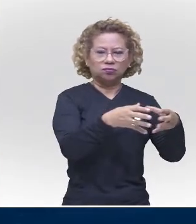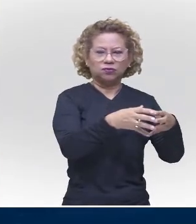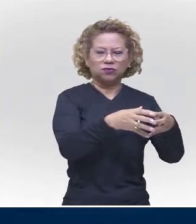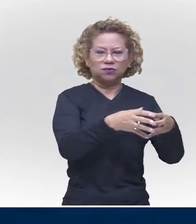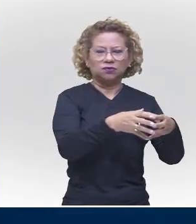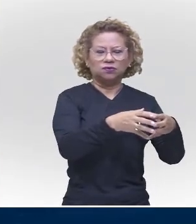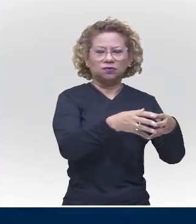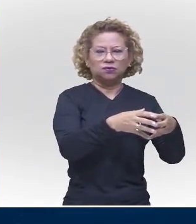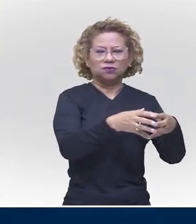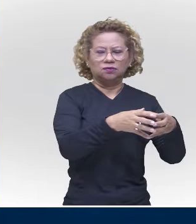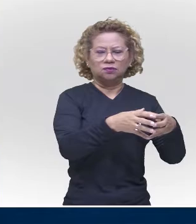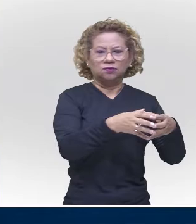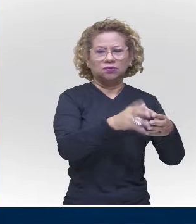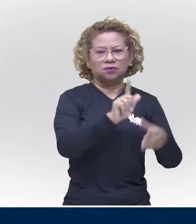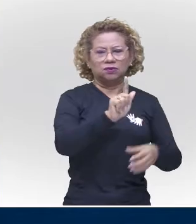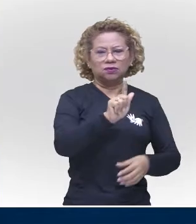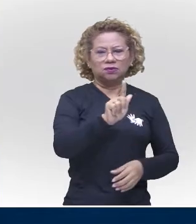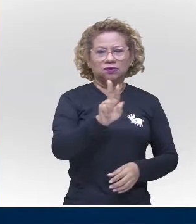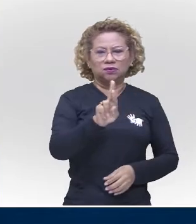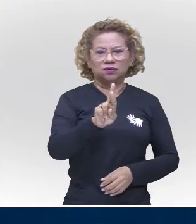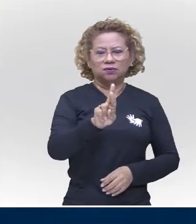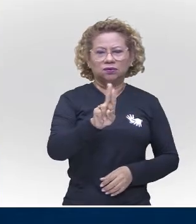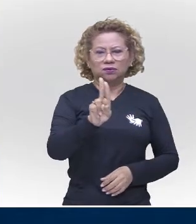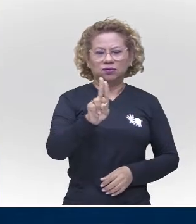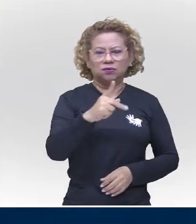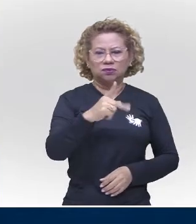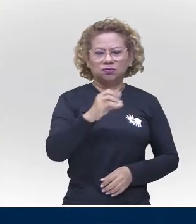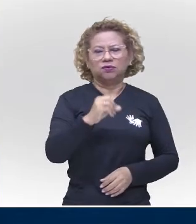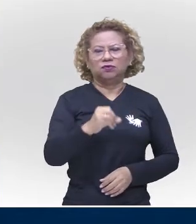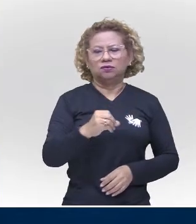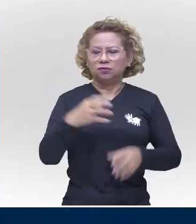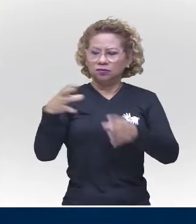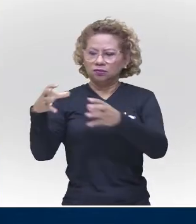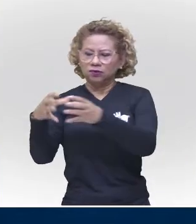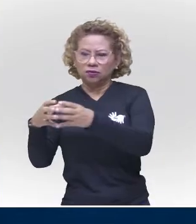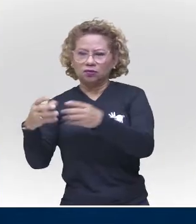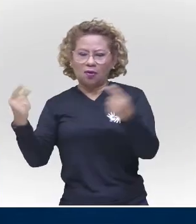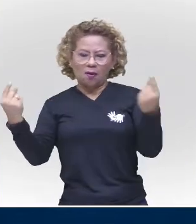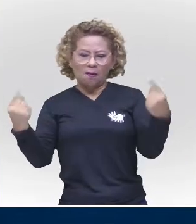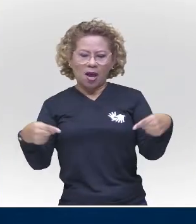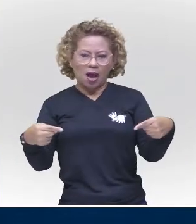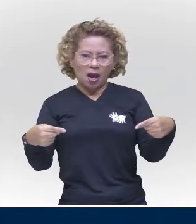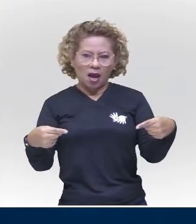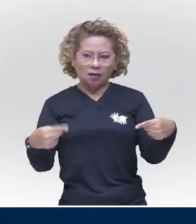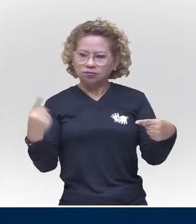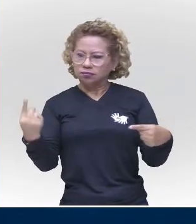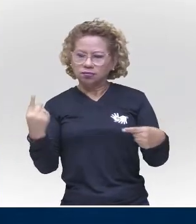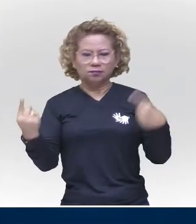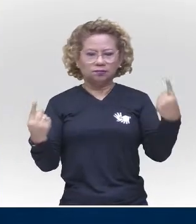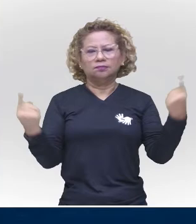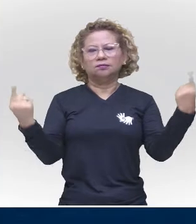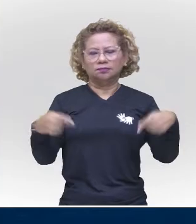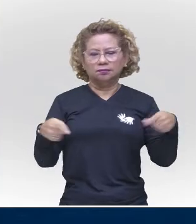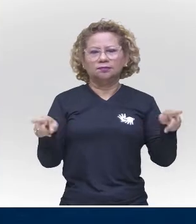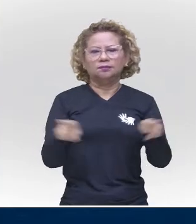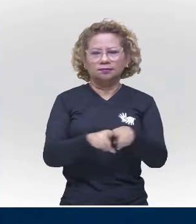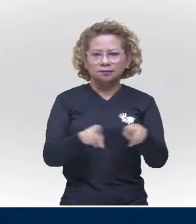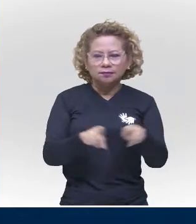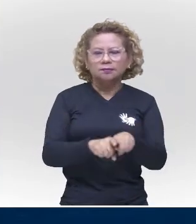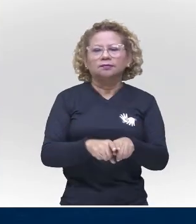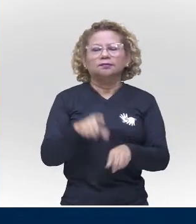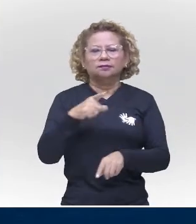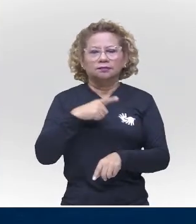atletas competindo contra outro grupo de atletas. Outra classificação está relacionada à dinâmica e